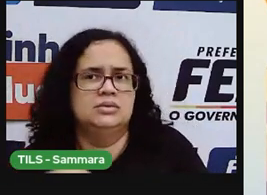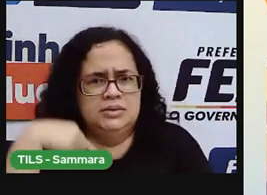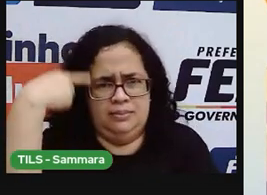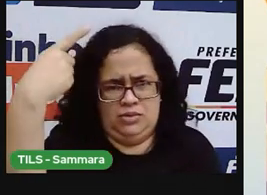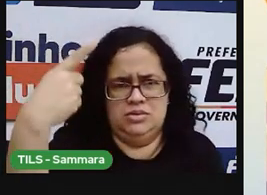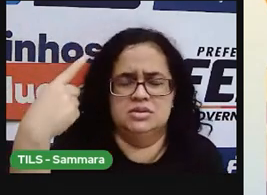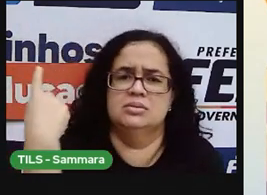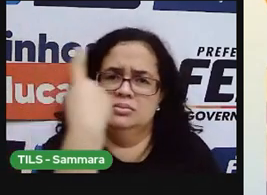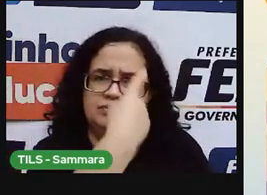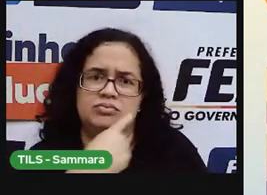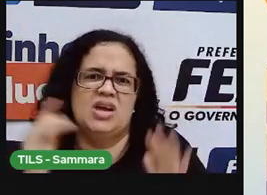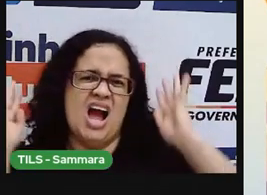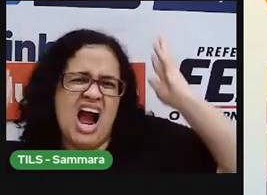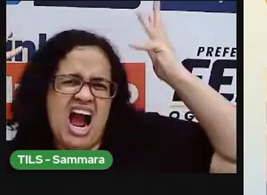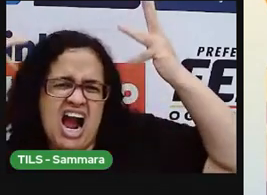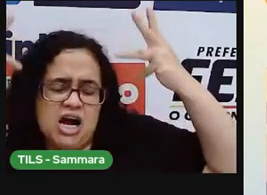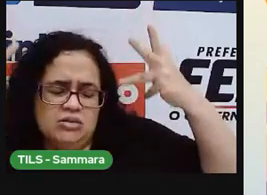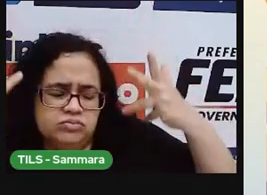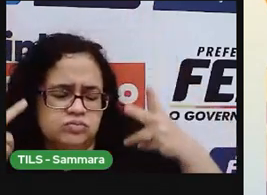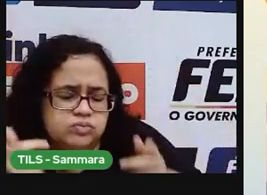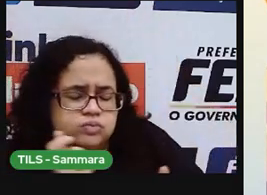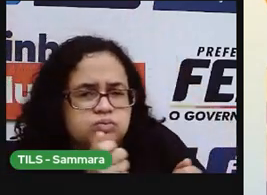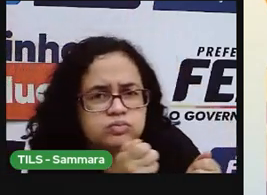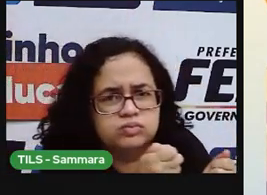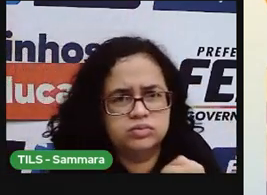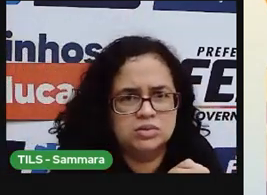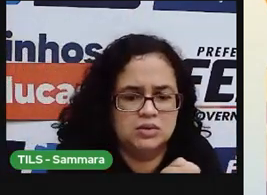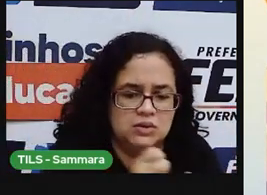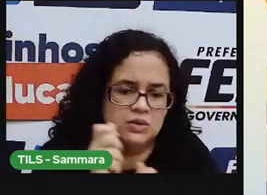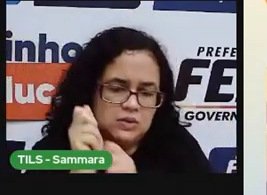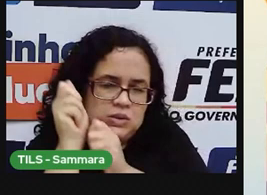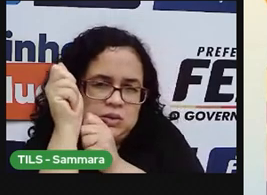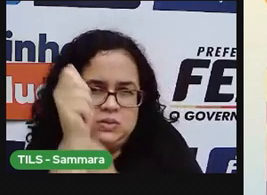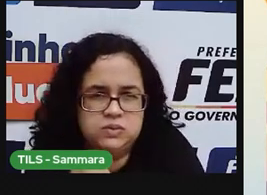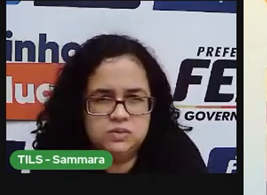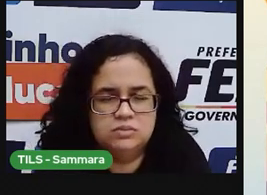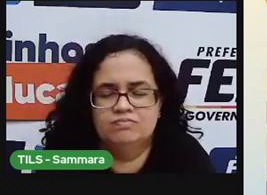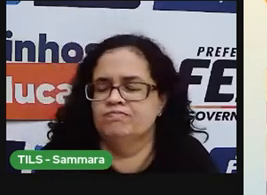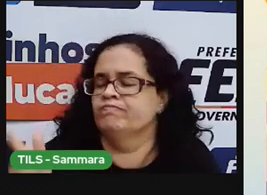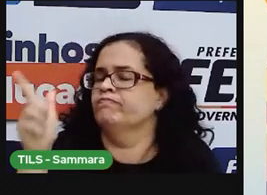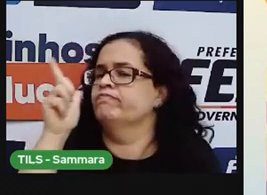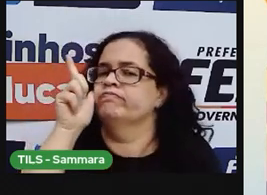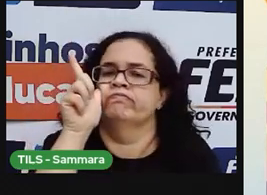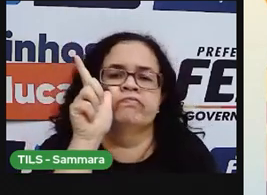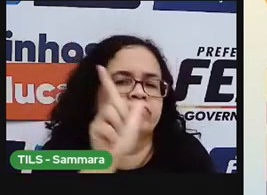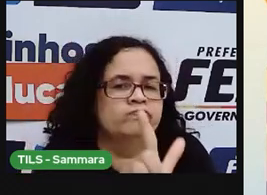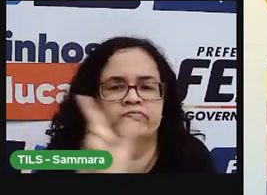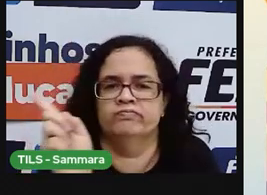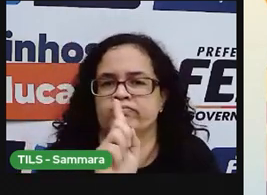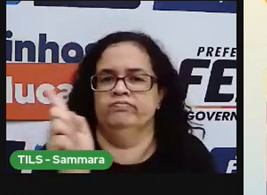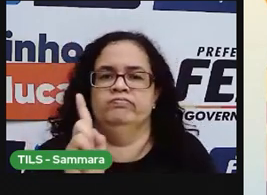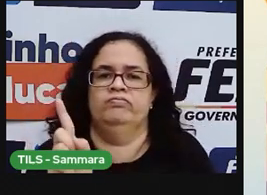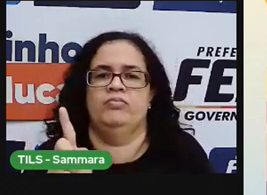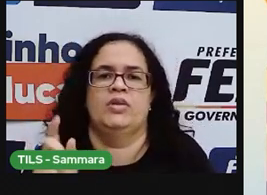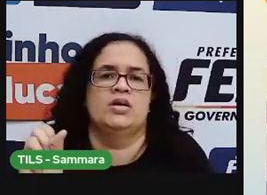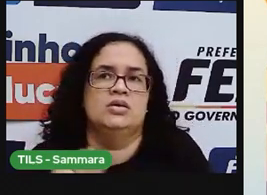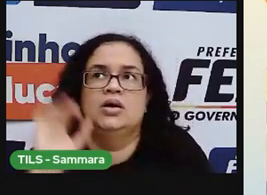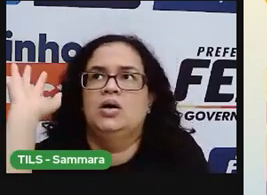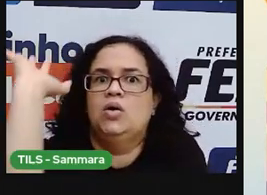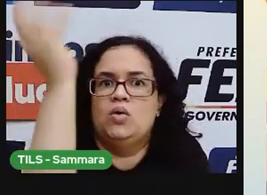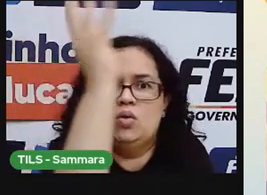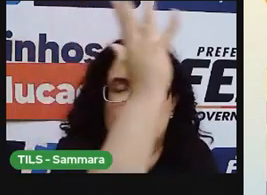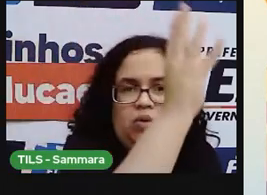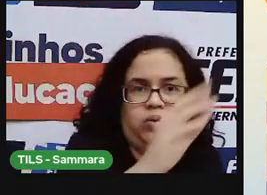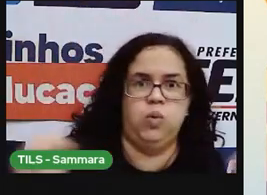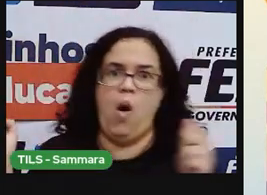Algum tempo depois, o leão ficou preso na rede de uns caçadores. Não conseguia se soltar e fazia a